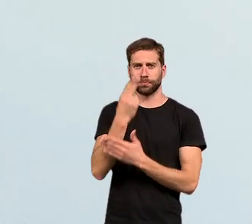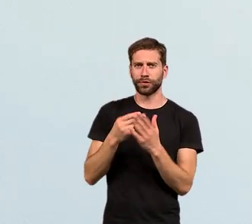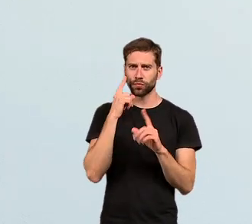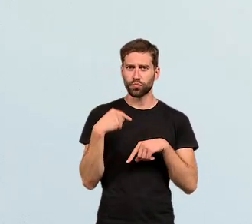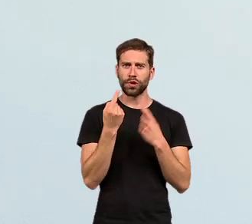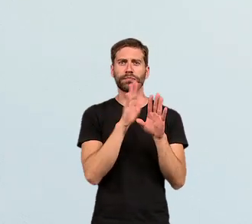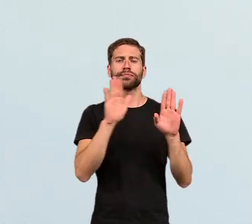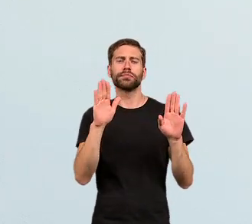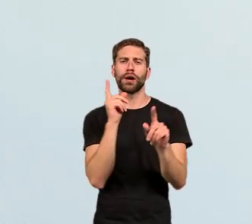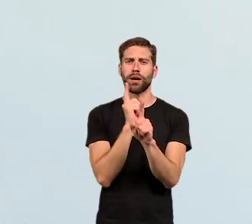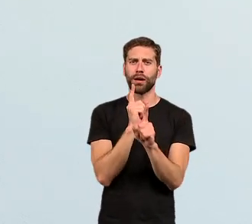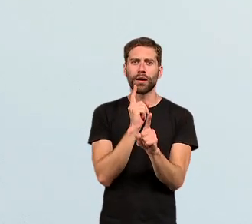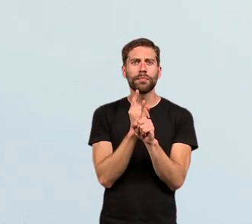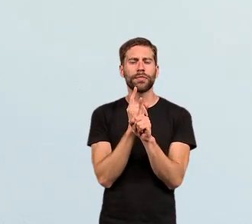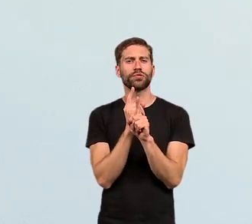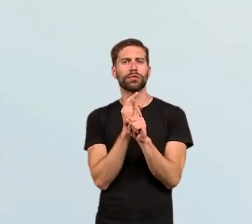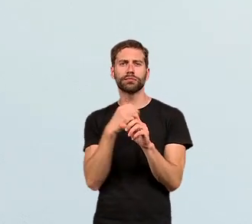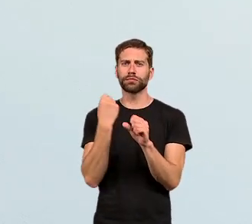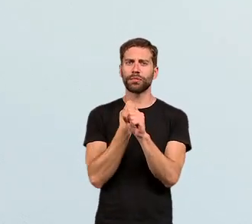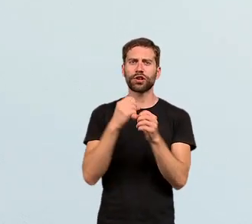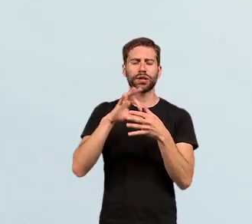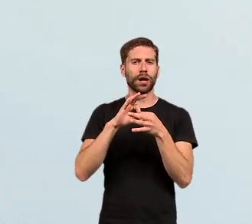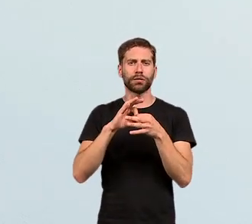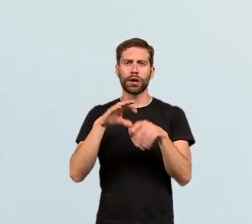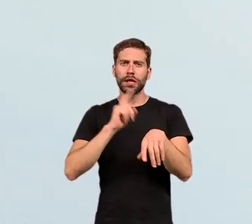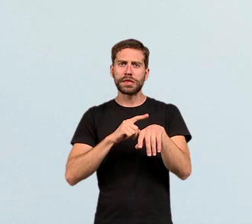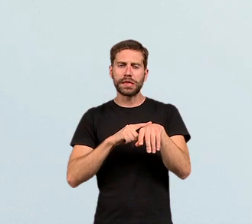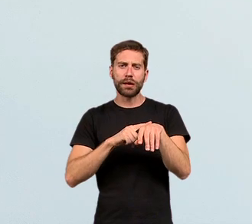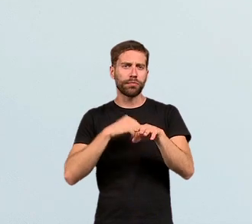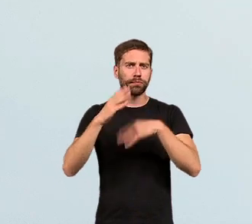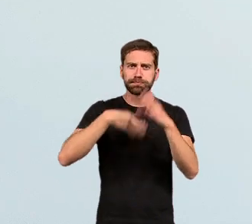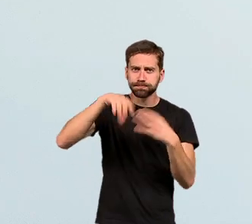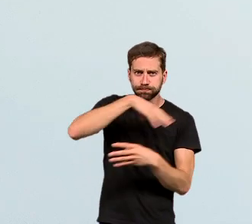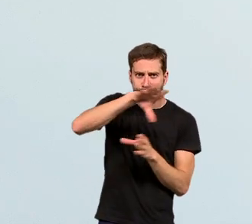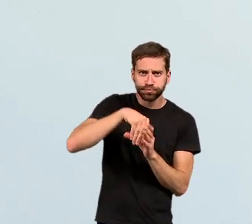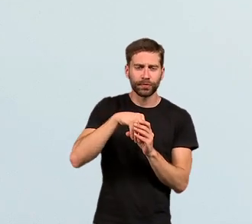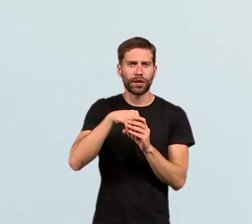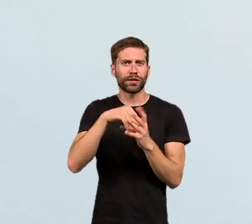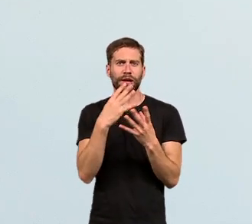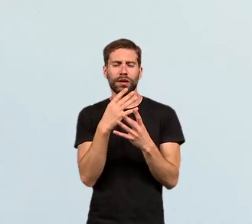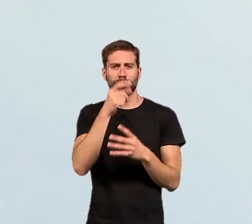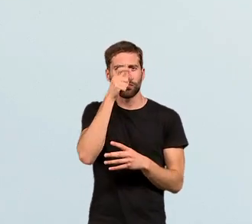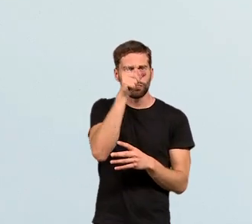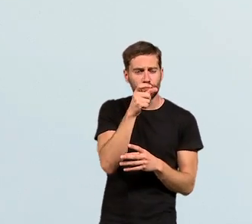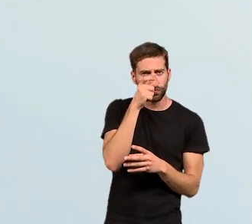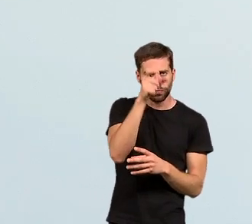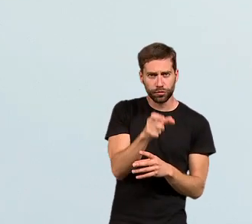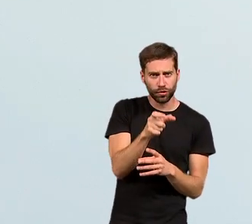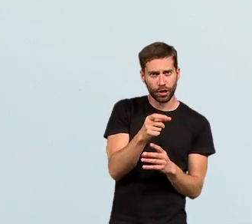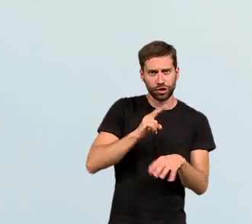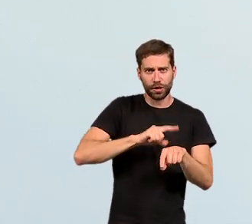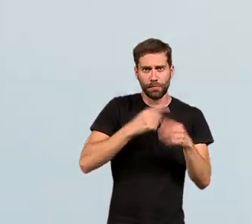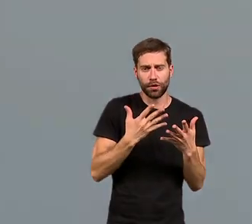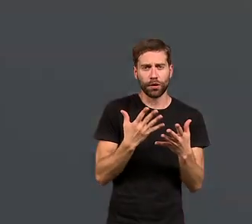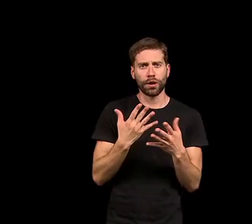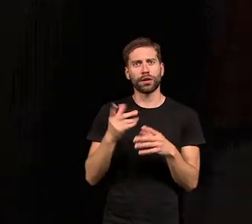mostra, com trabalhos que representam uma certa intemporalidade e que misturam personagens reais e atuais com personagens de outros